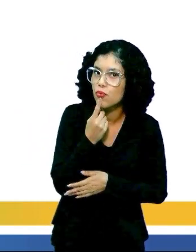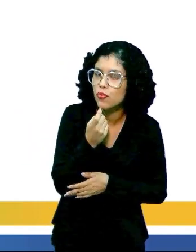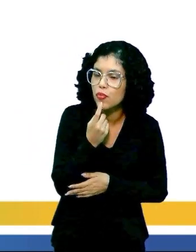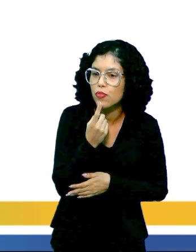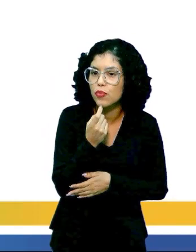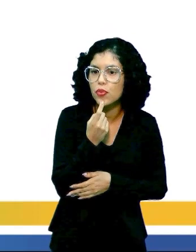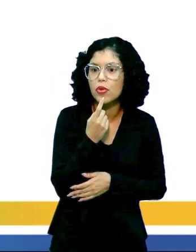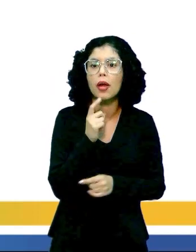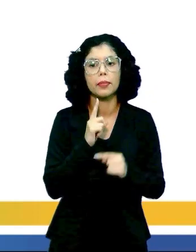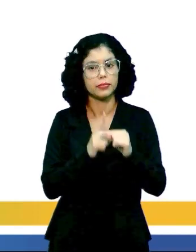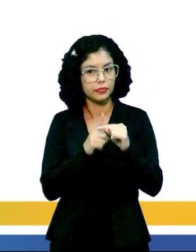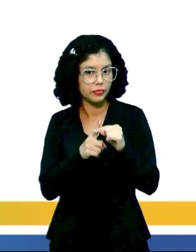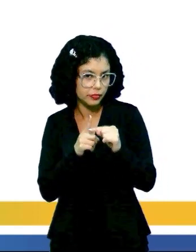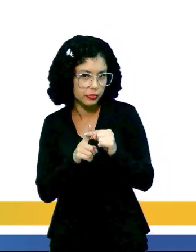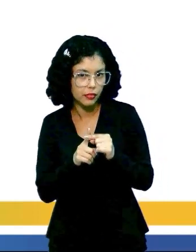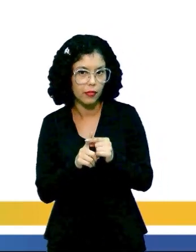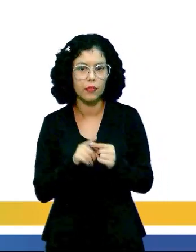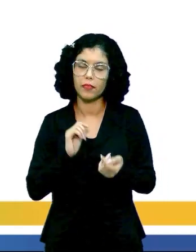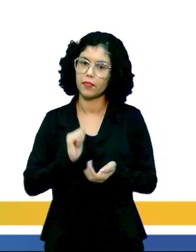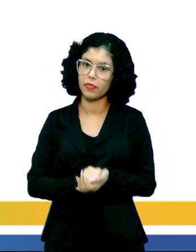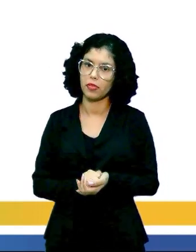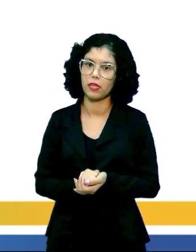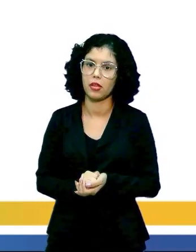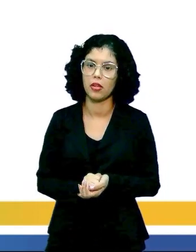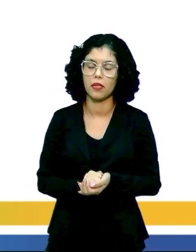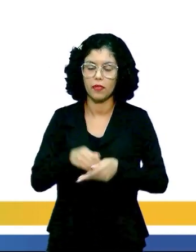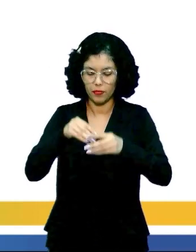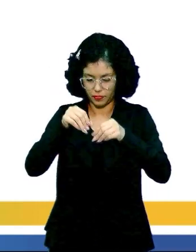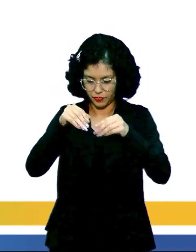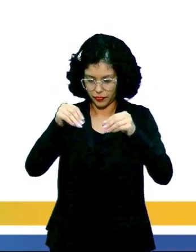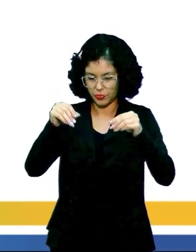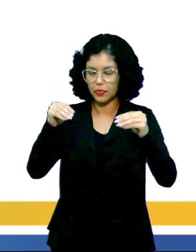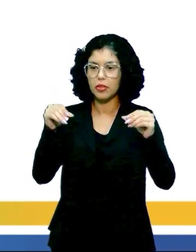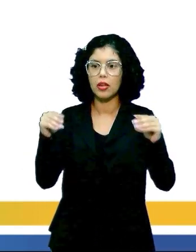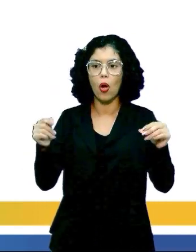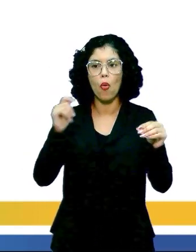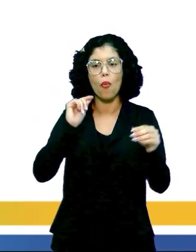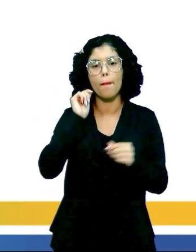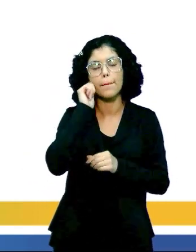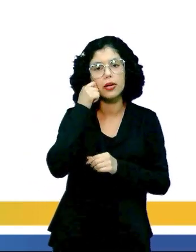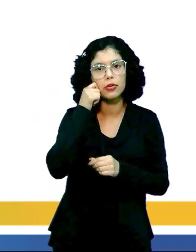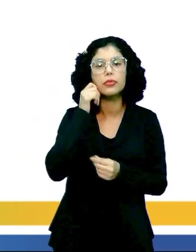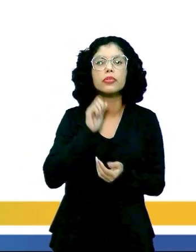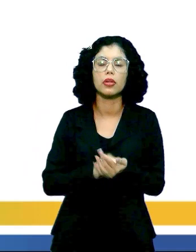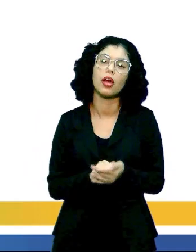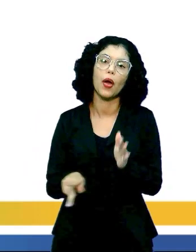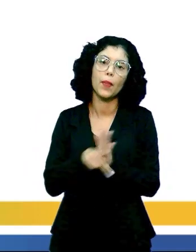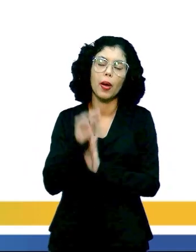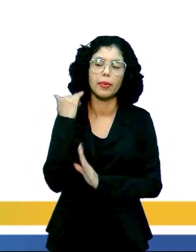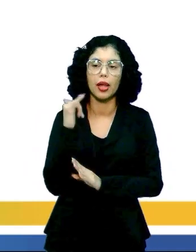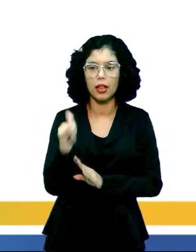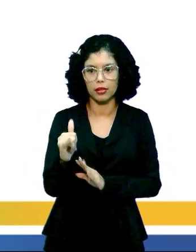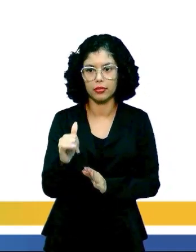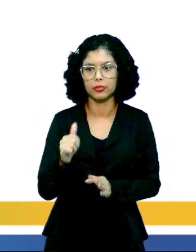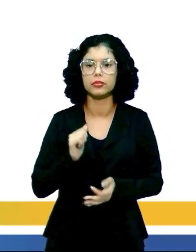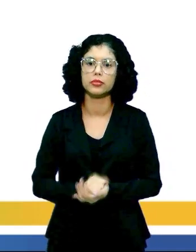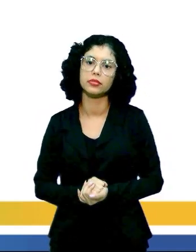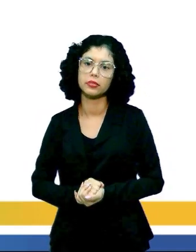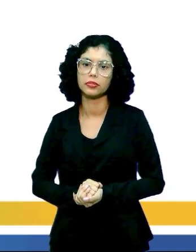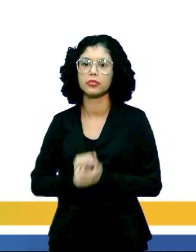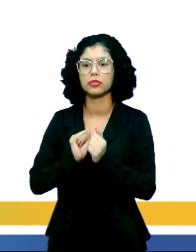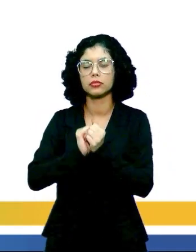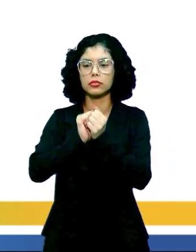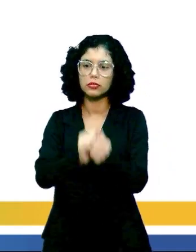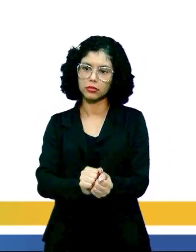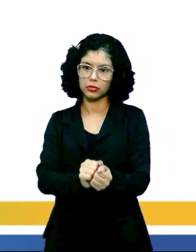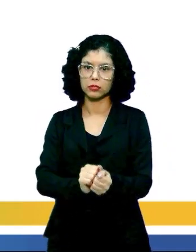a massa positiva constituída de prótons, e as sementes, que são aqueles pontinhos pretos, seriam os elétrons. Então eles estariam incrustados ali